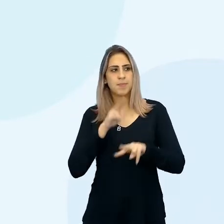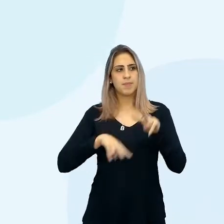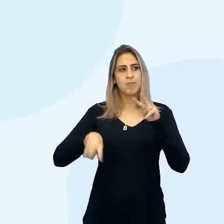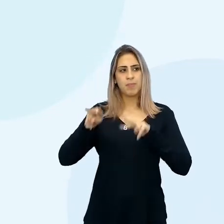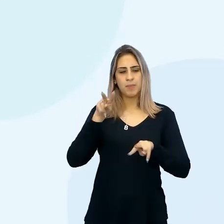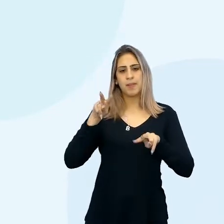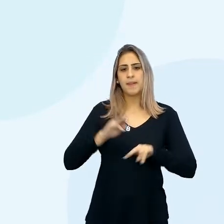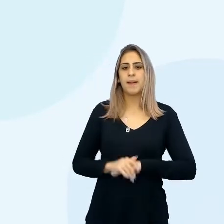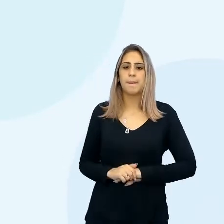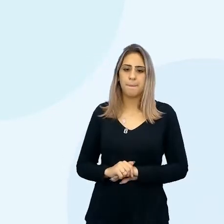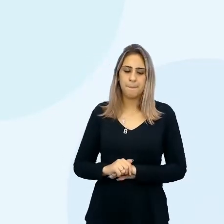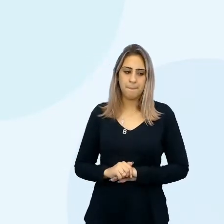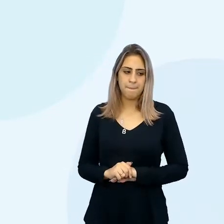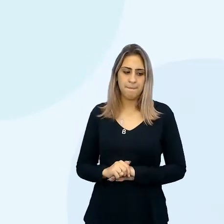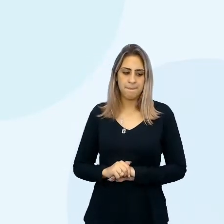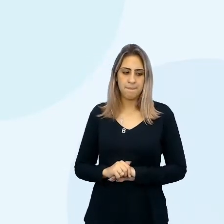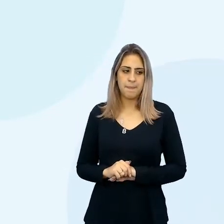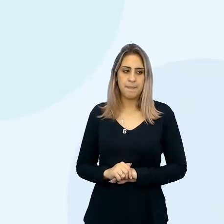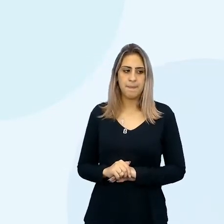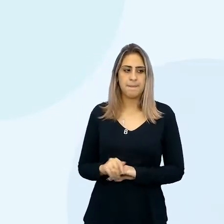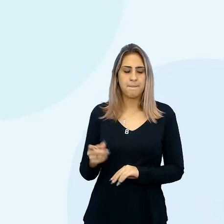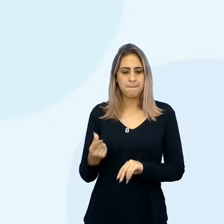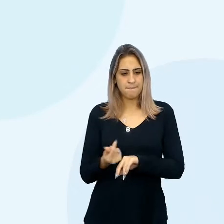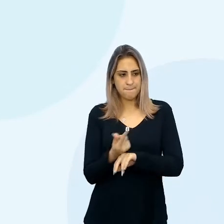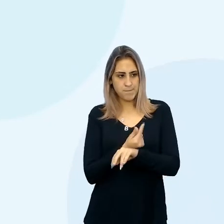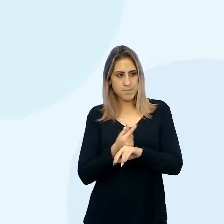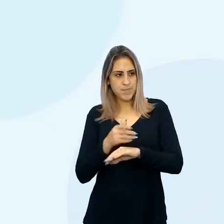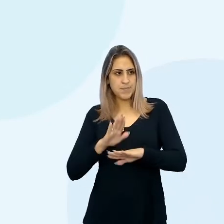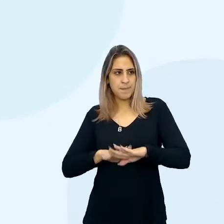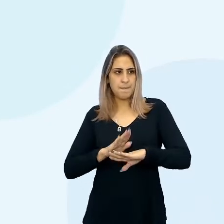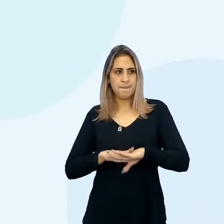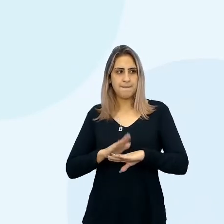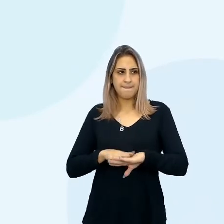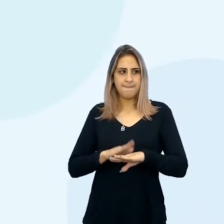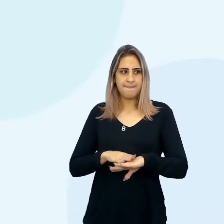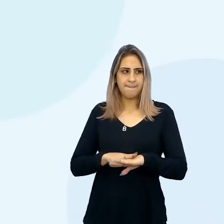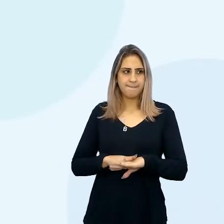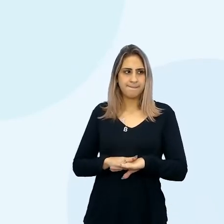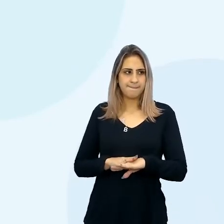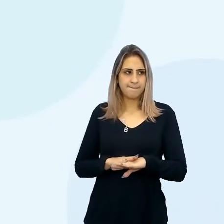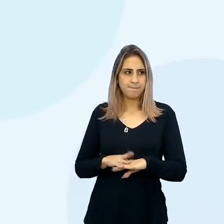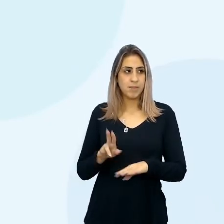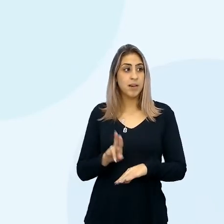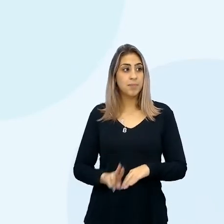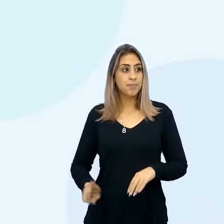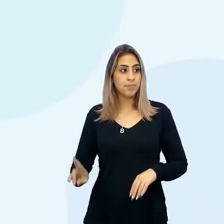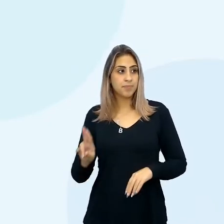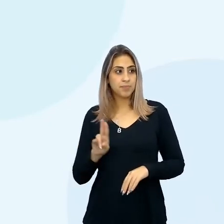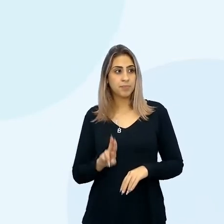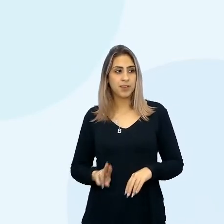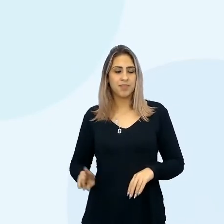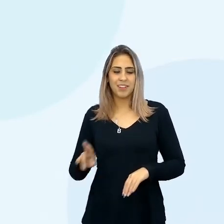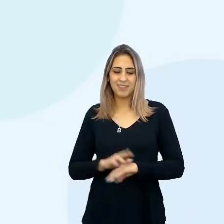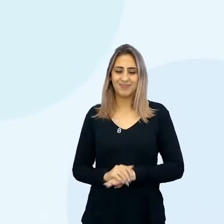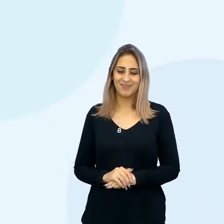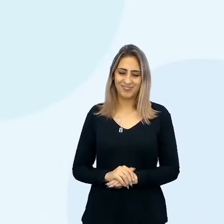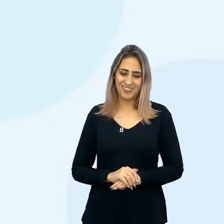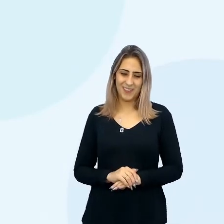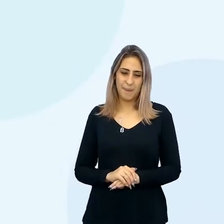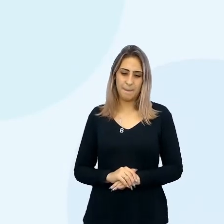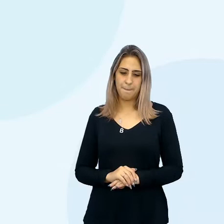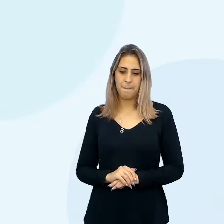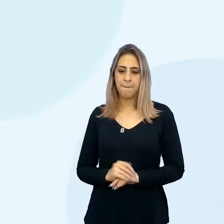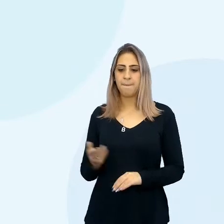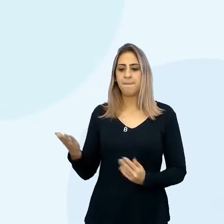muito aumentada, que o capitalismo, fazendo uso da evolução das tecnologias digitais,